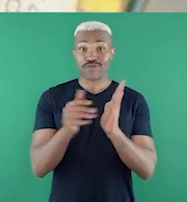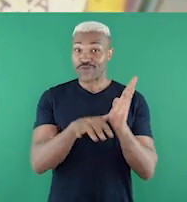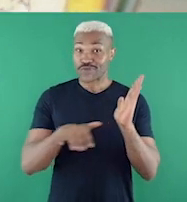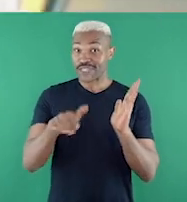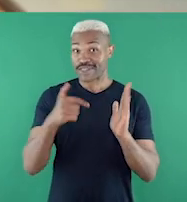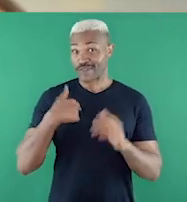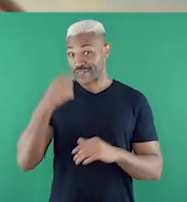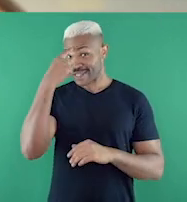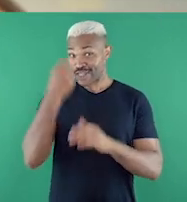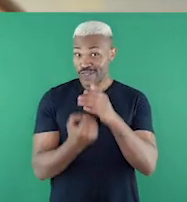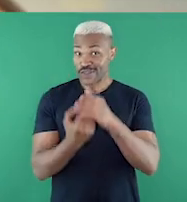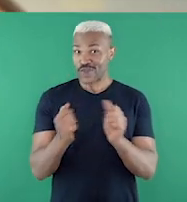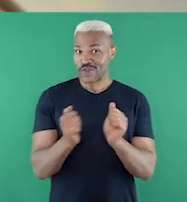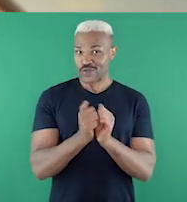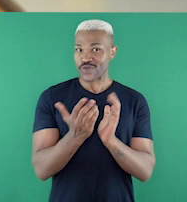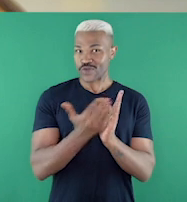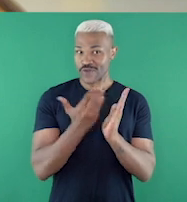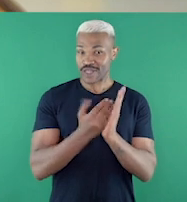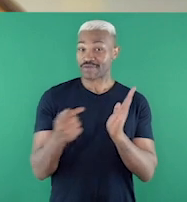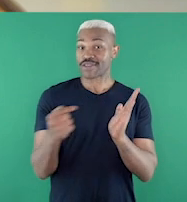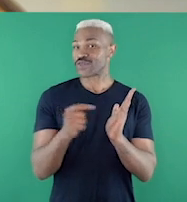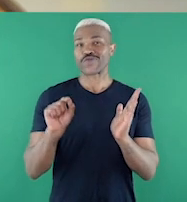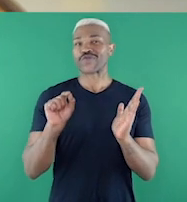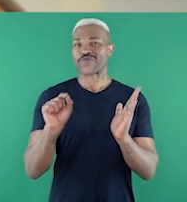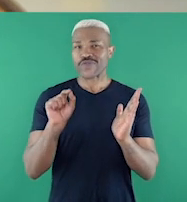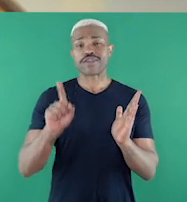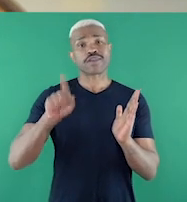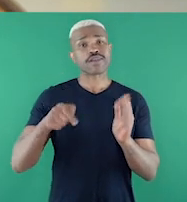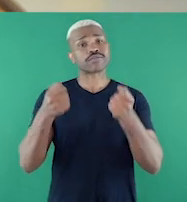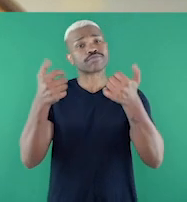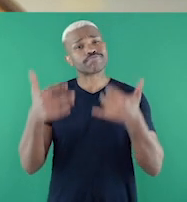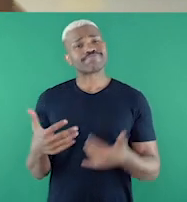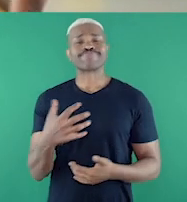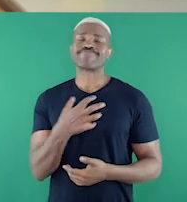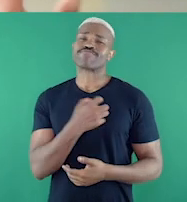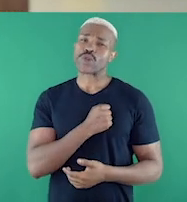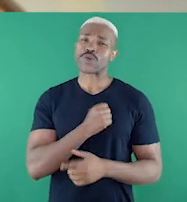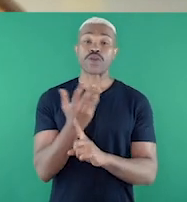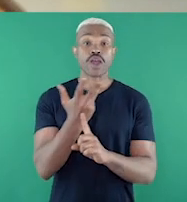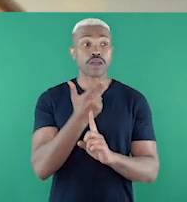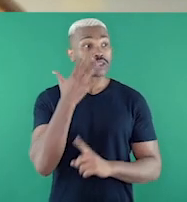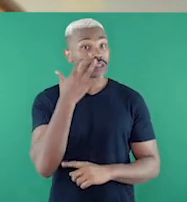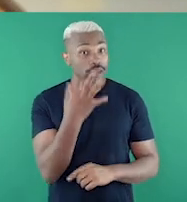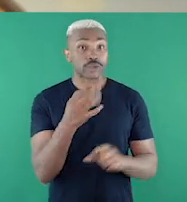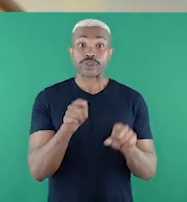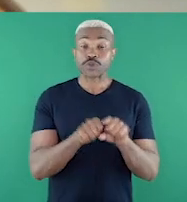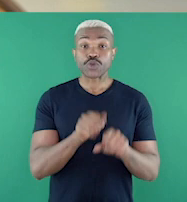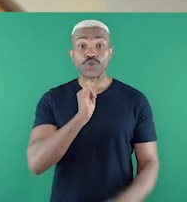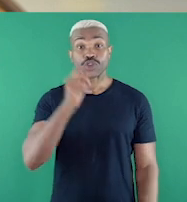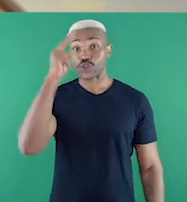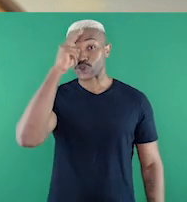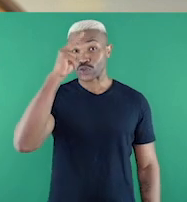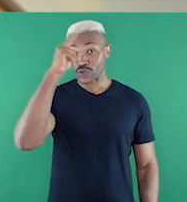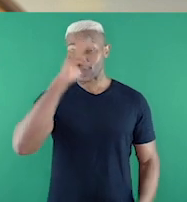eu ser autora, é que esta é uma verdadeira declaração de amor, a arte de ouvir e contar histórias. E